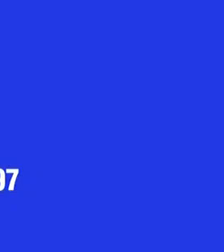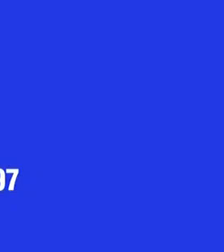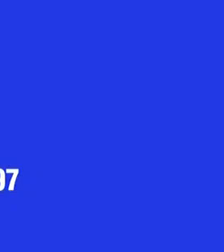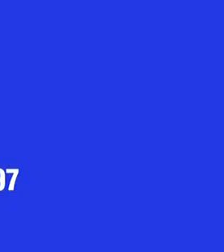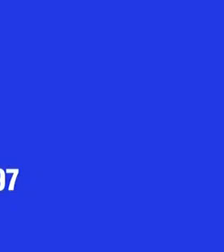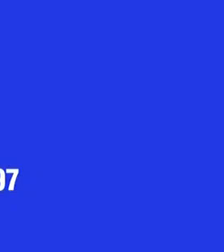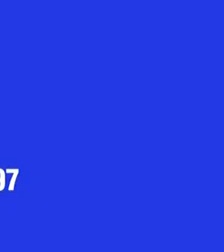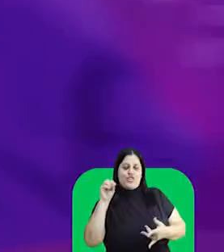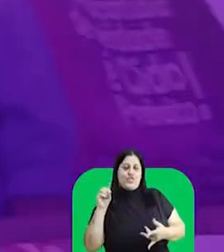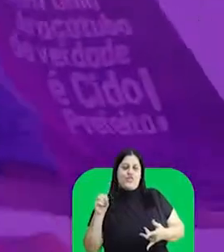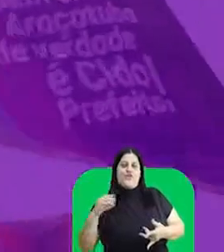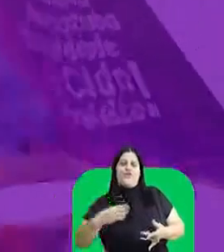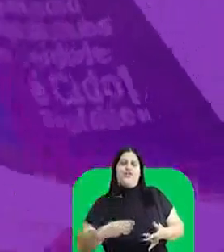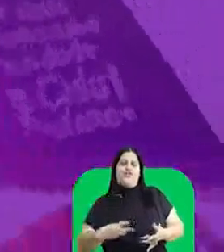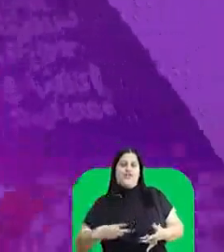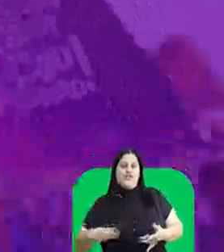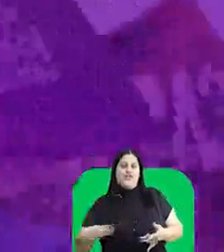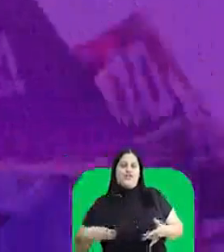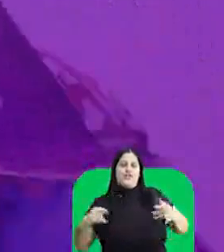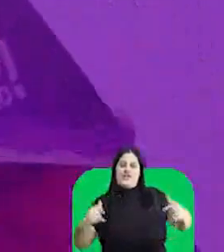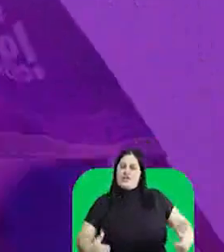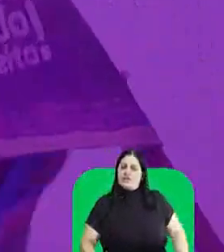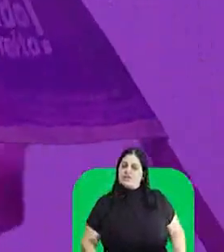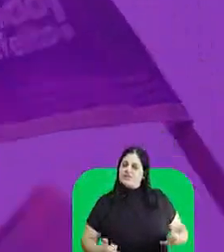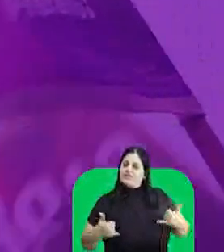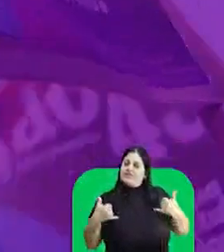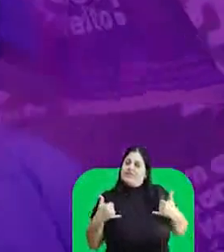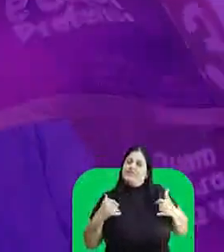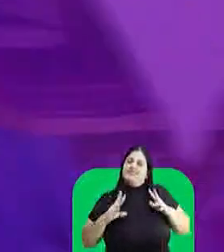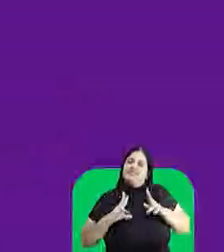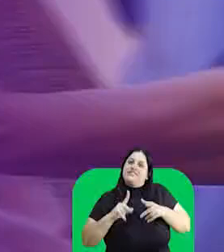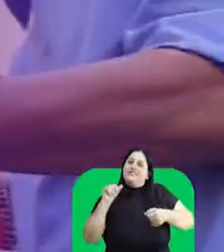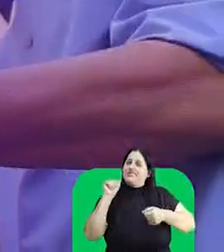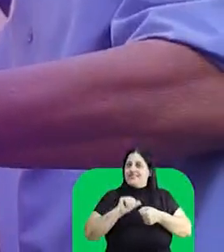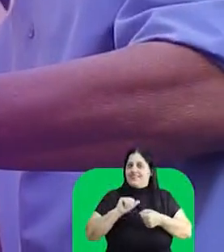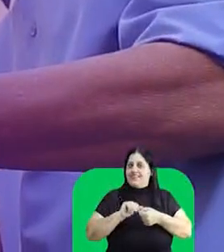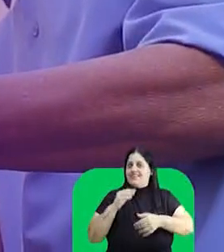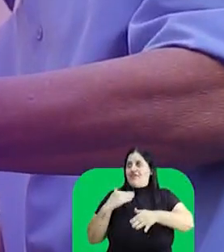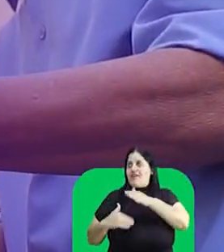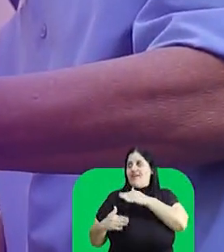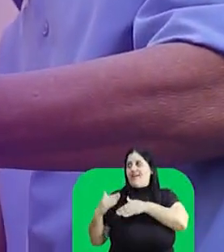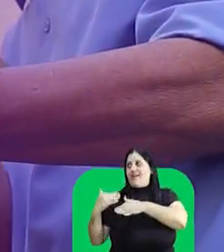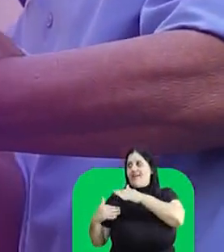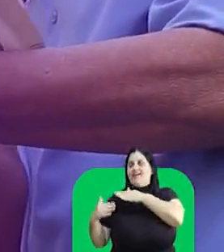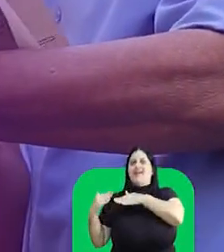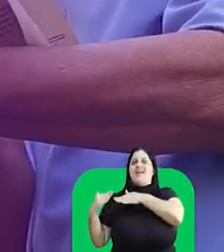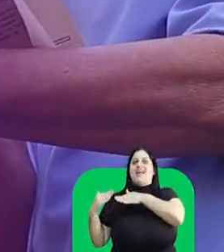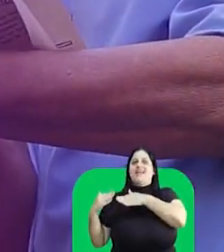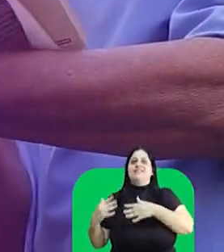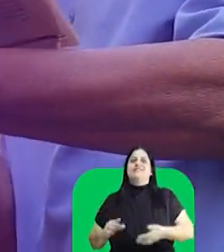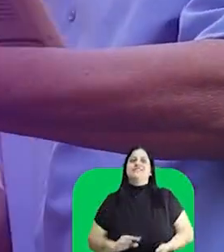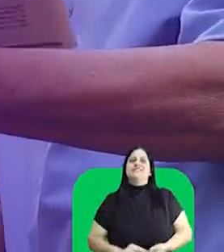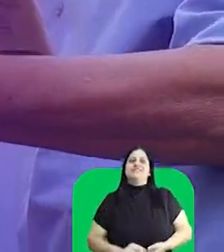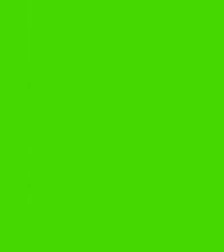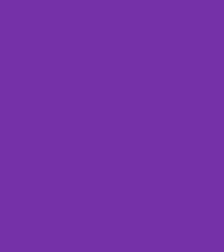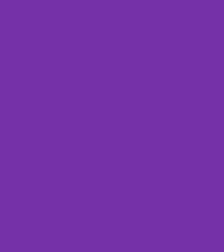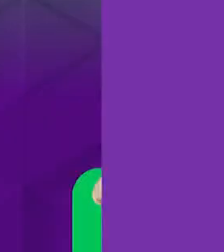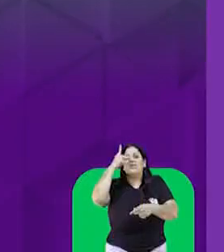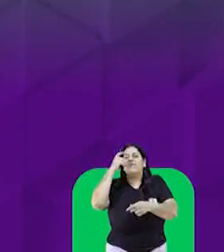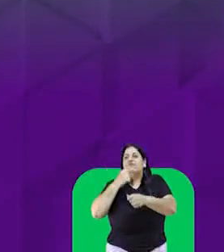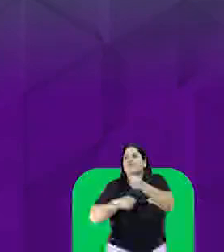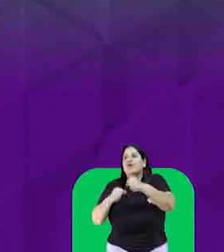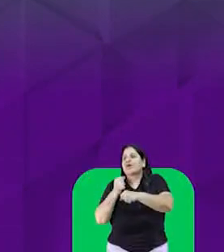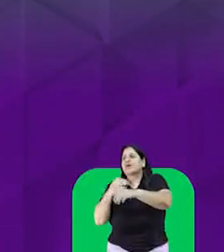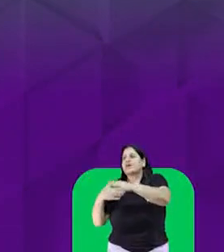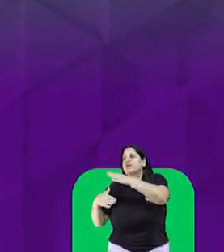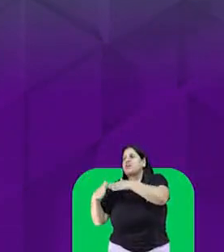nossa programação é 43 é 43 é orgulho de tudo que fez eu